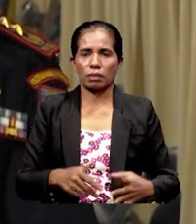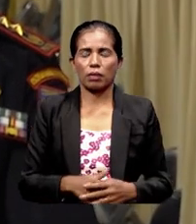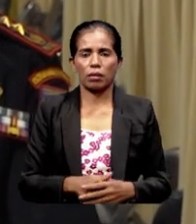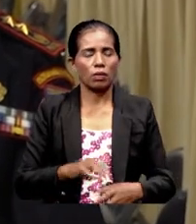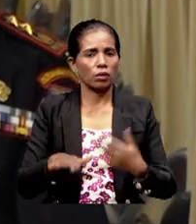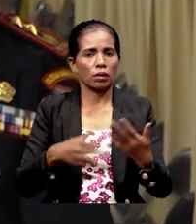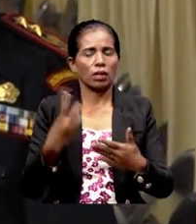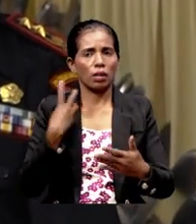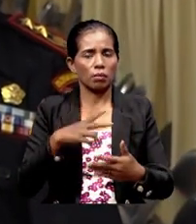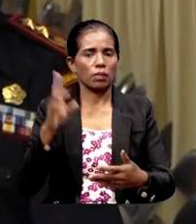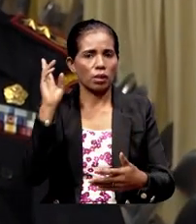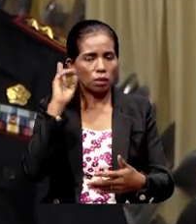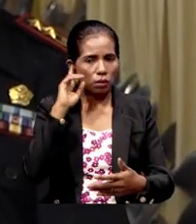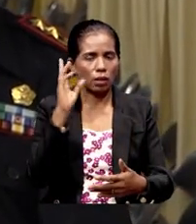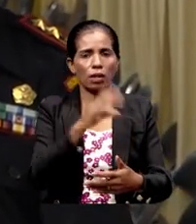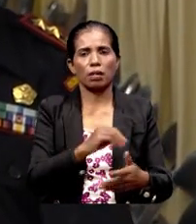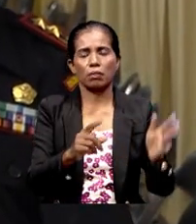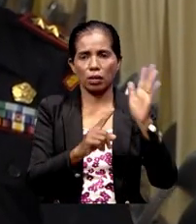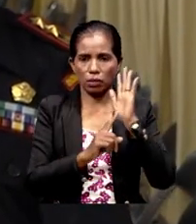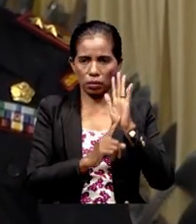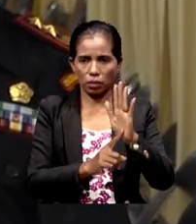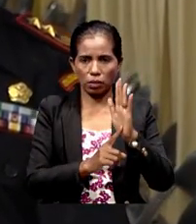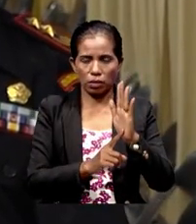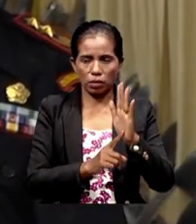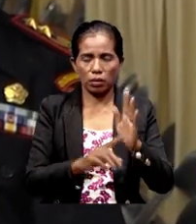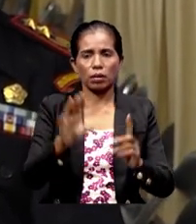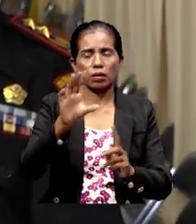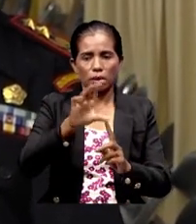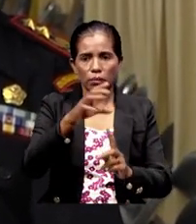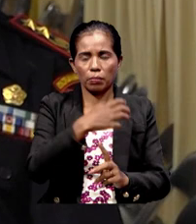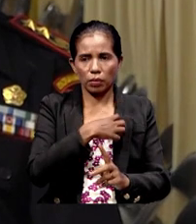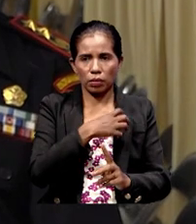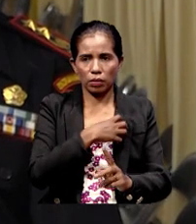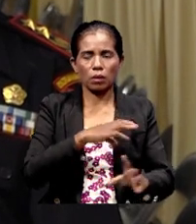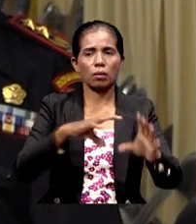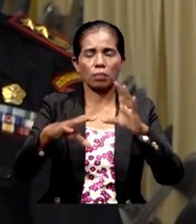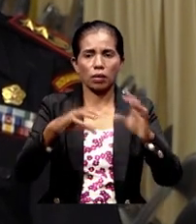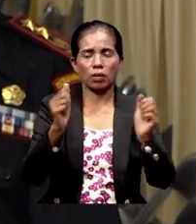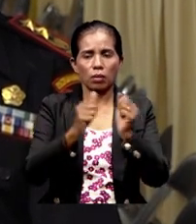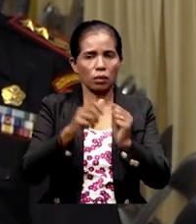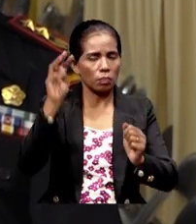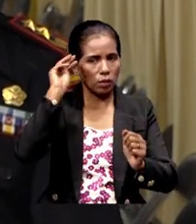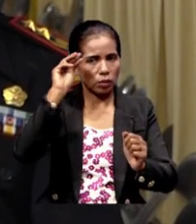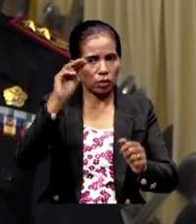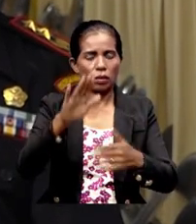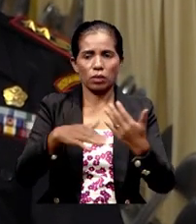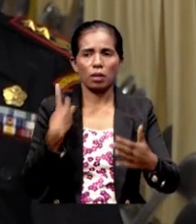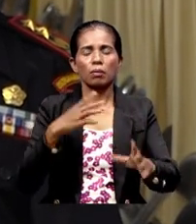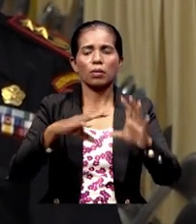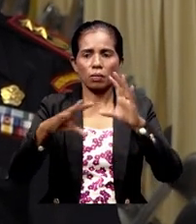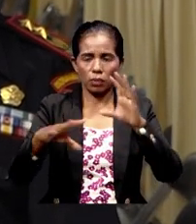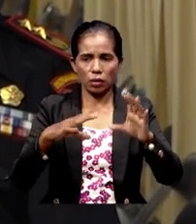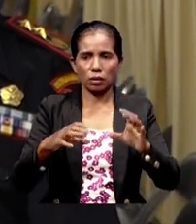você na Mirona, a maior parte do comando, a tune comando mos comunica ao Ministério de Tutela, a mim mos comunica, a